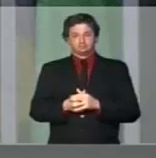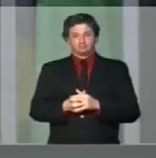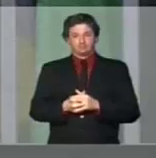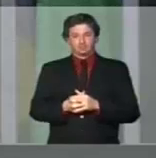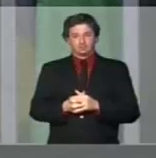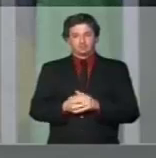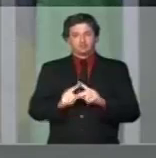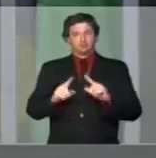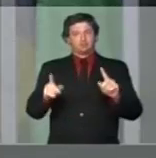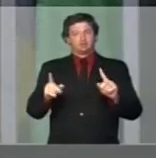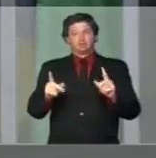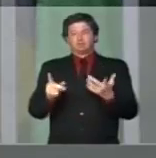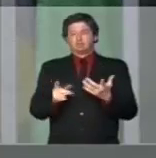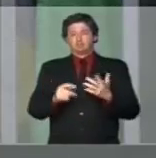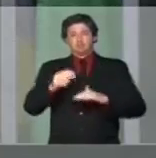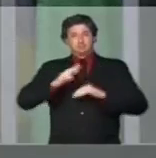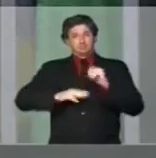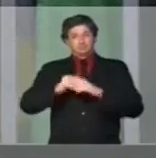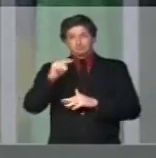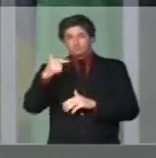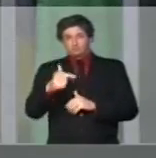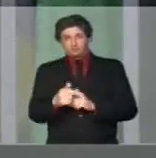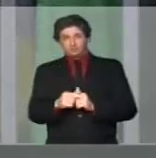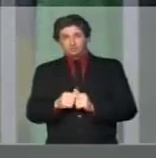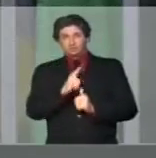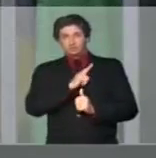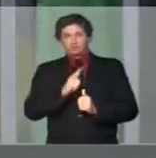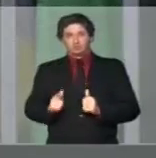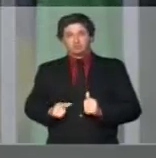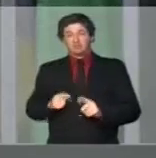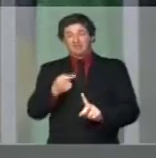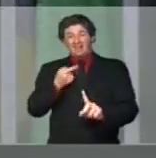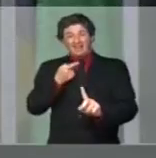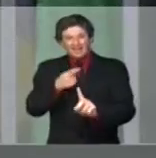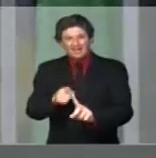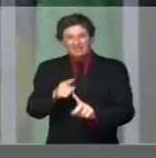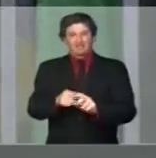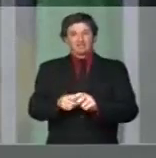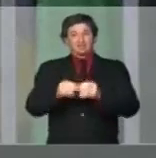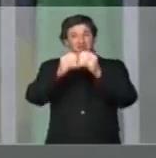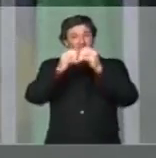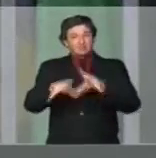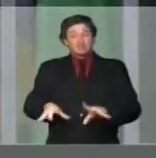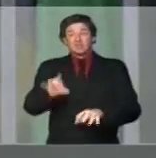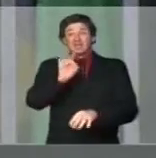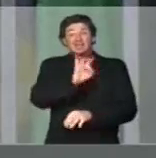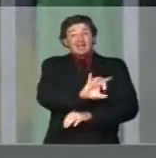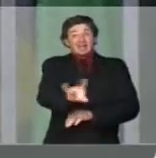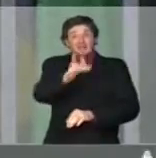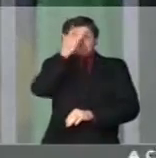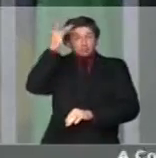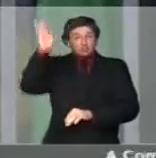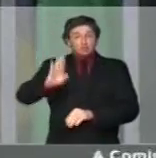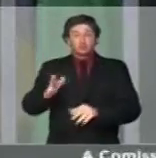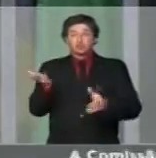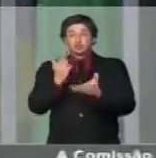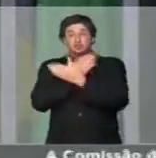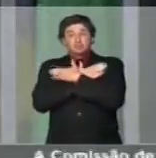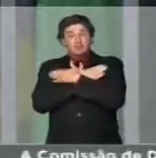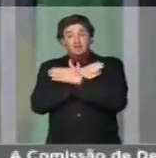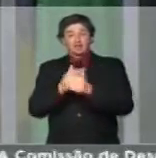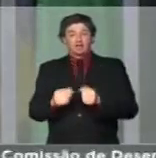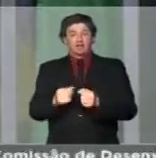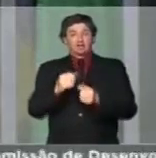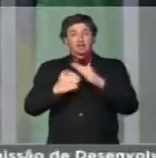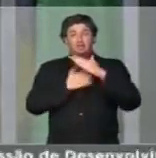a incompetência e o desgoverno, ele agride, ele prejudica cada cidadão que está desempregado hoje,